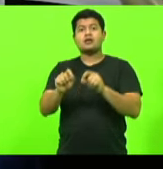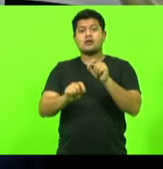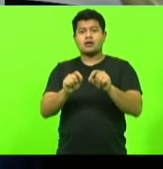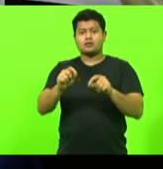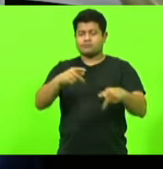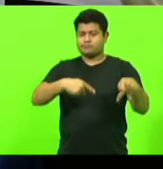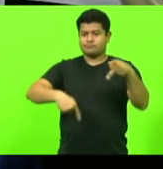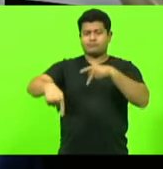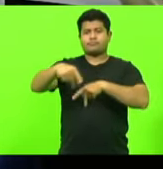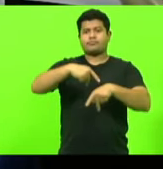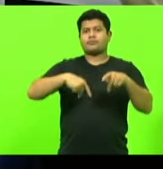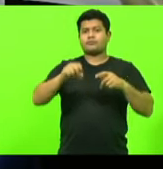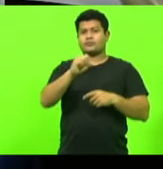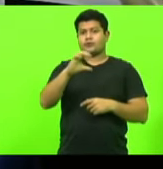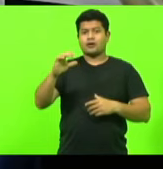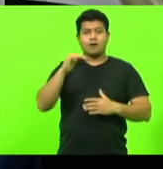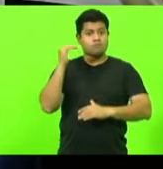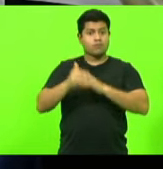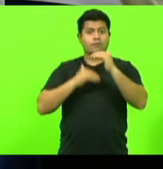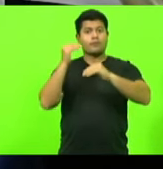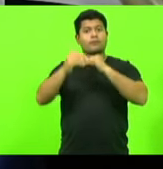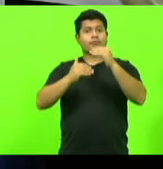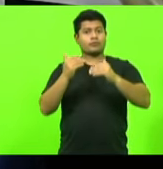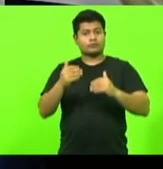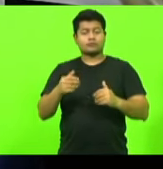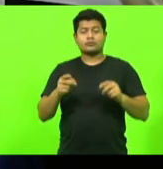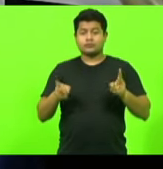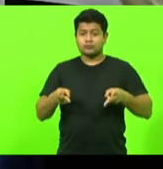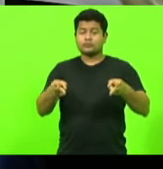o desenvolvimento de Santa Catarina.